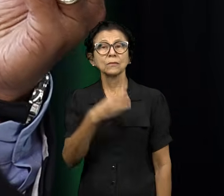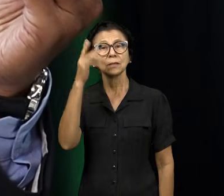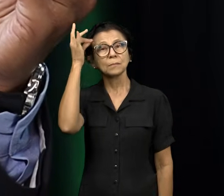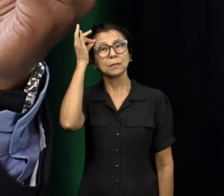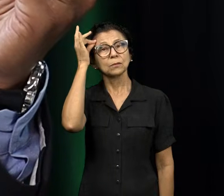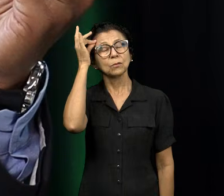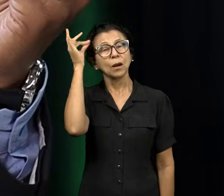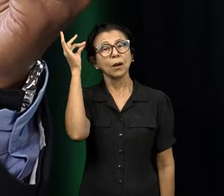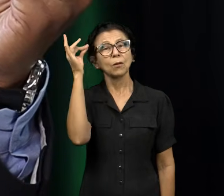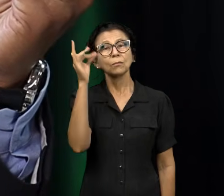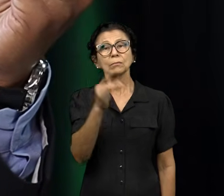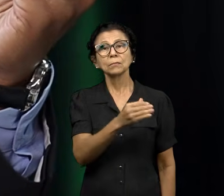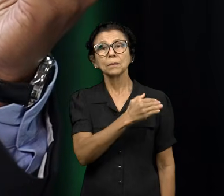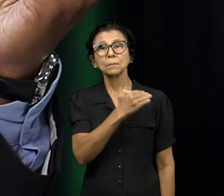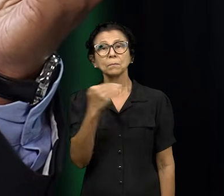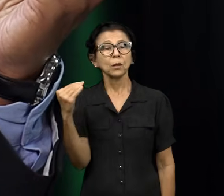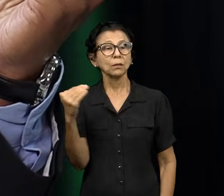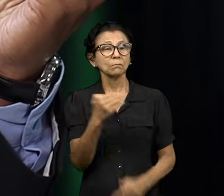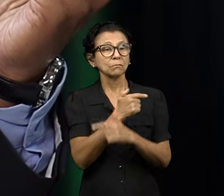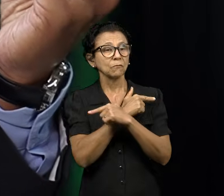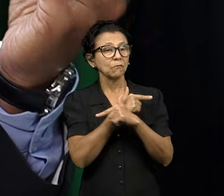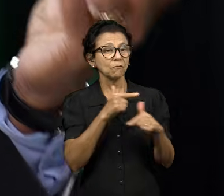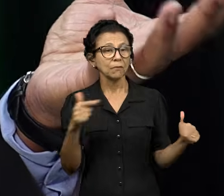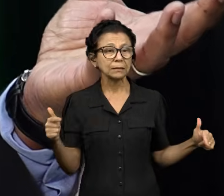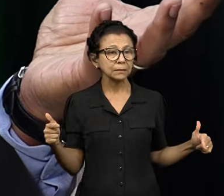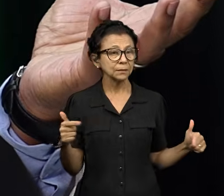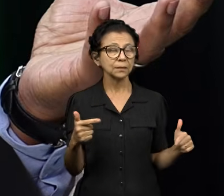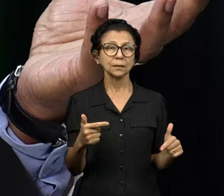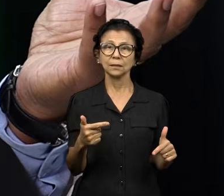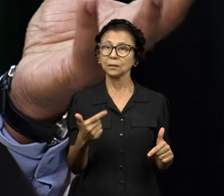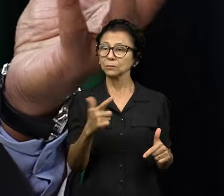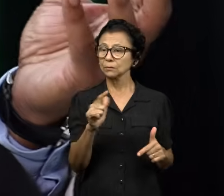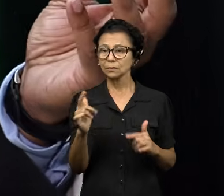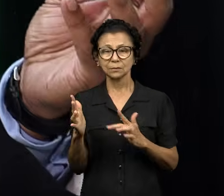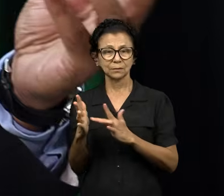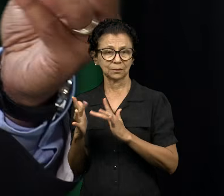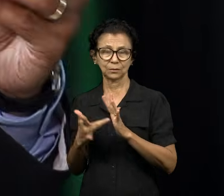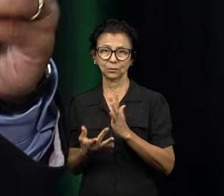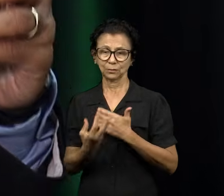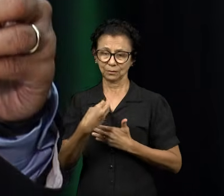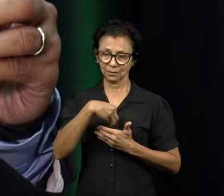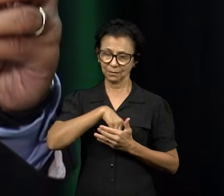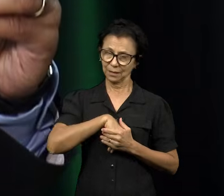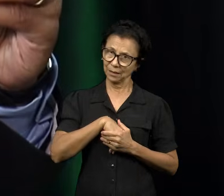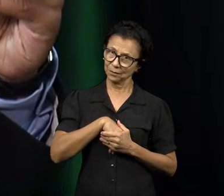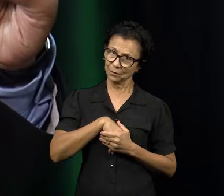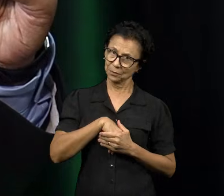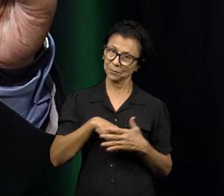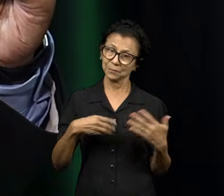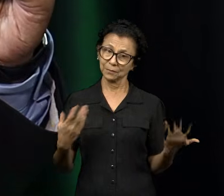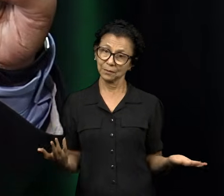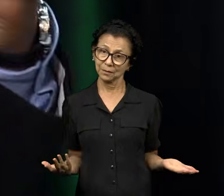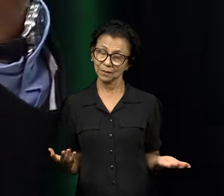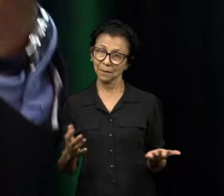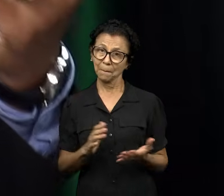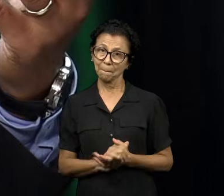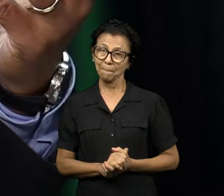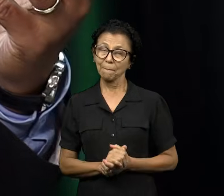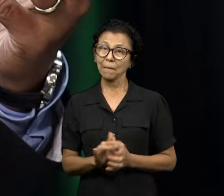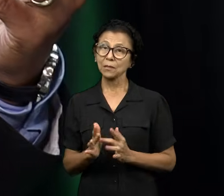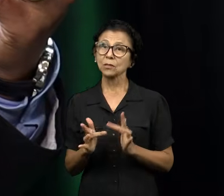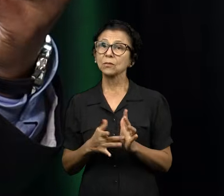espiritualmente. Né? Ele está sem vida em Jesus. Mas é essa condicionante.